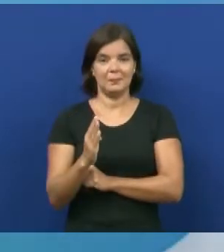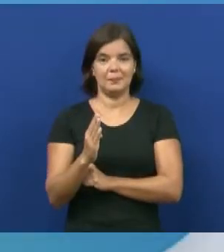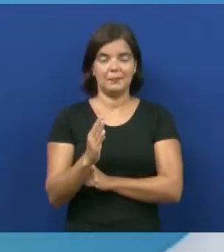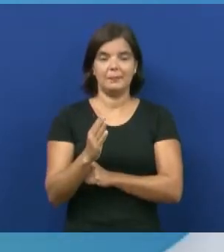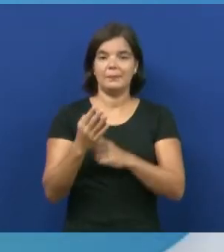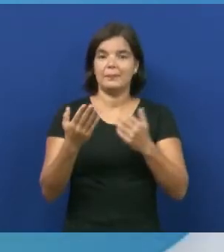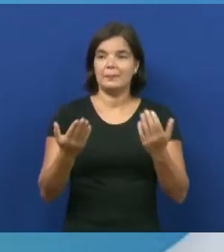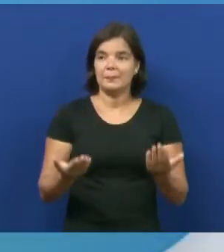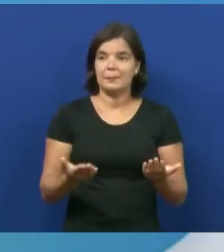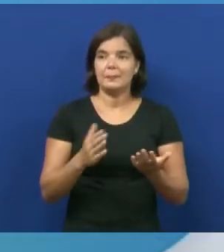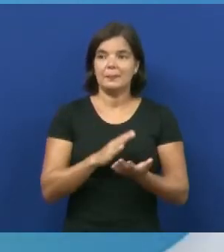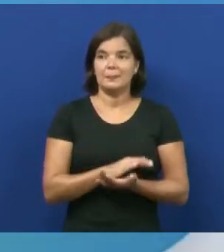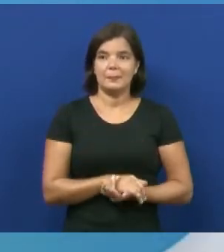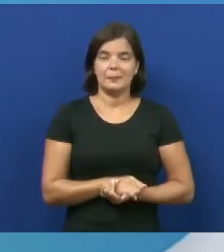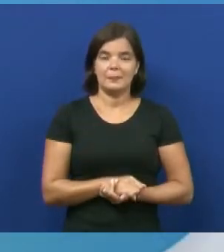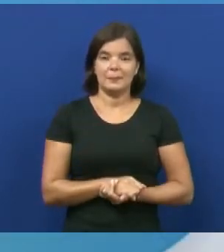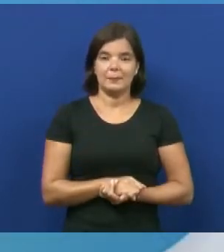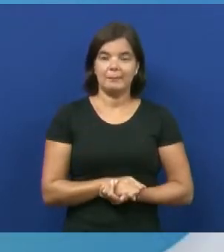Gente,